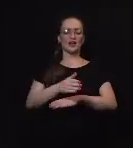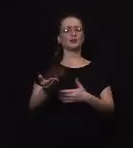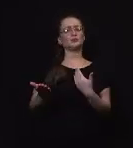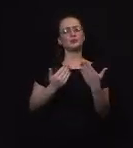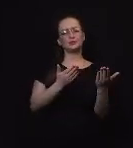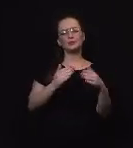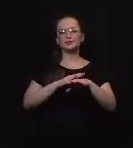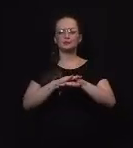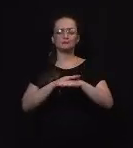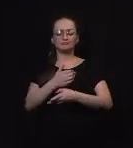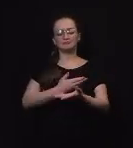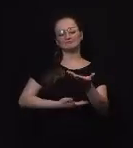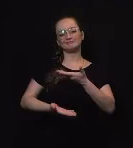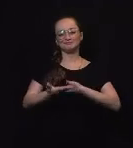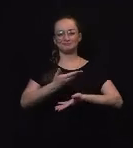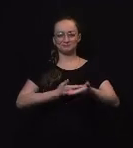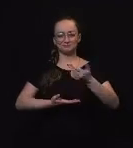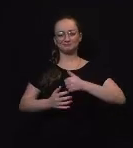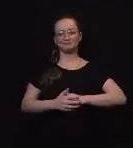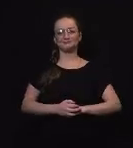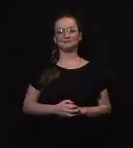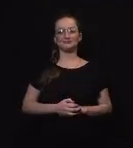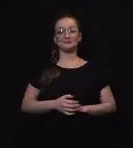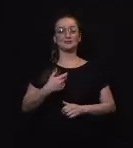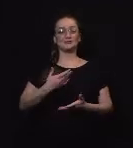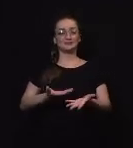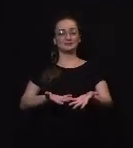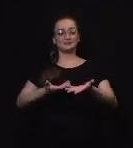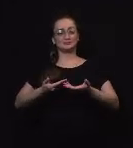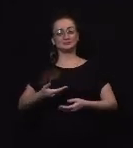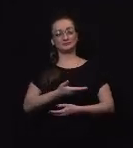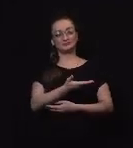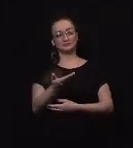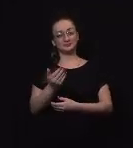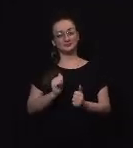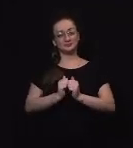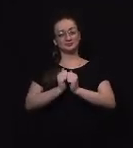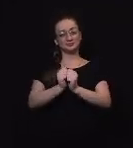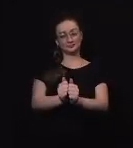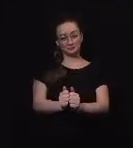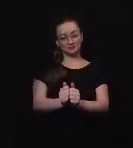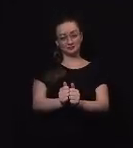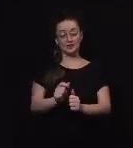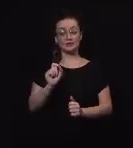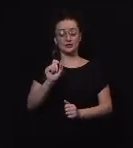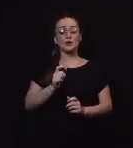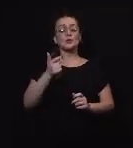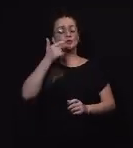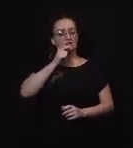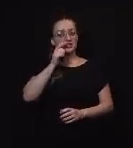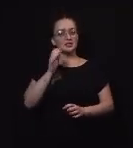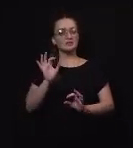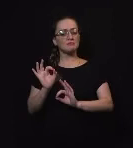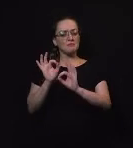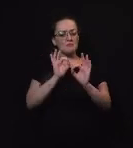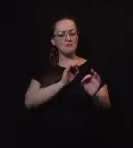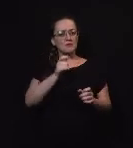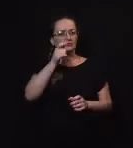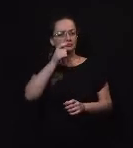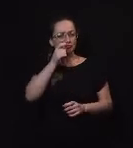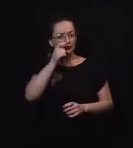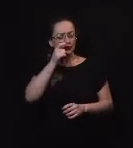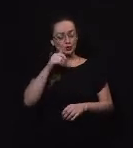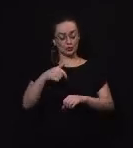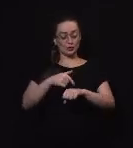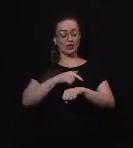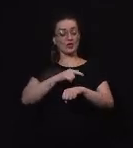interação, e eu convido vocês para acompanhar o que vocês puderem. A cada hora a gente vai receber, a